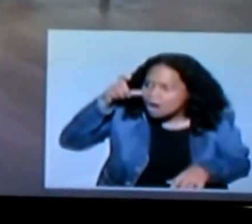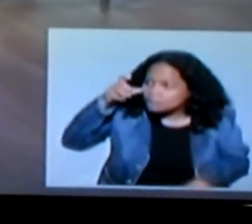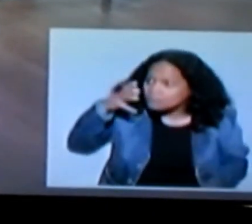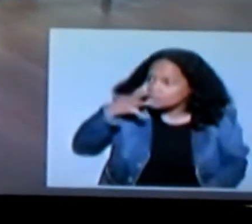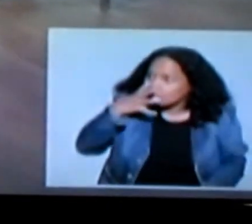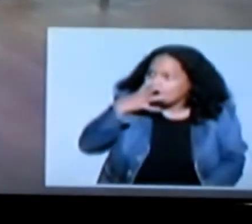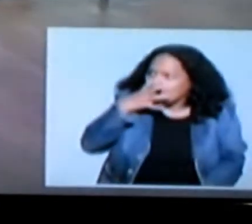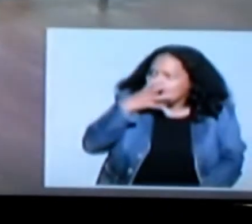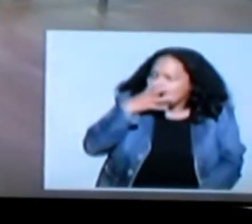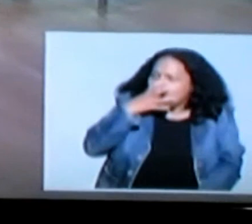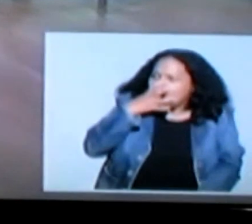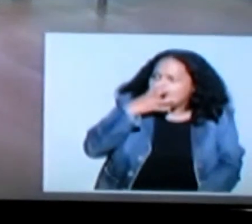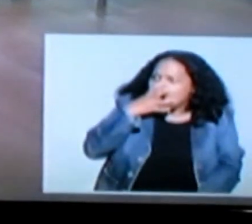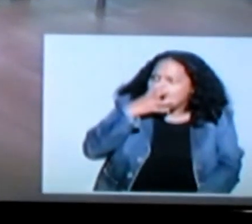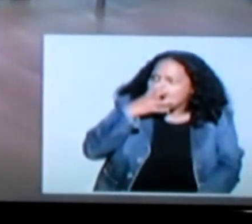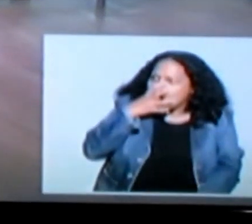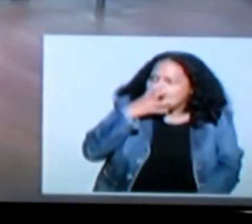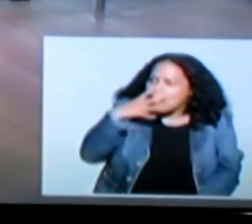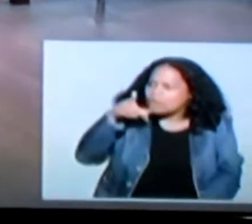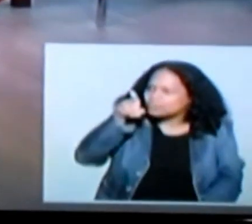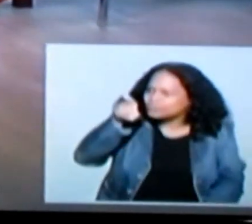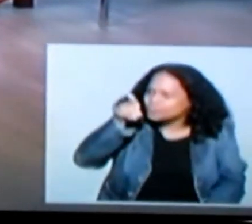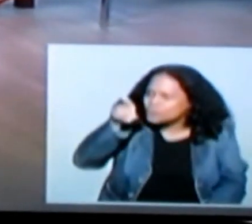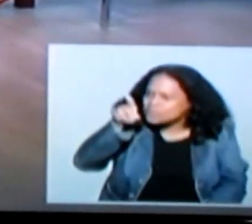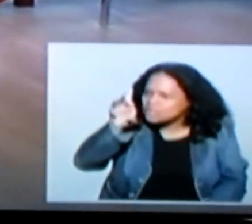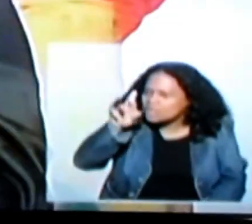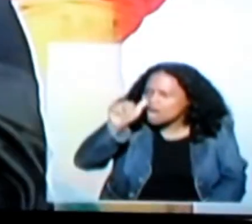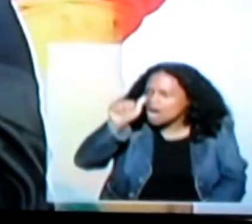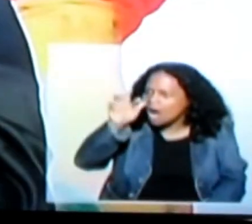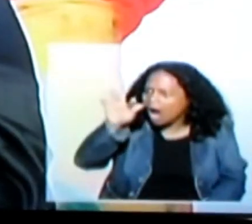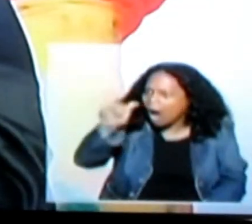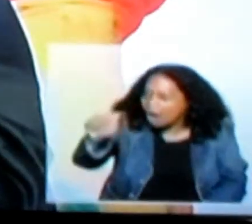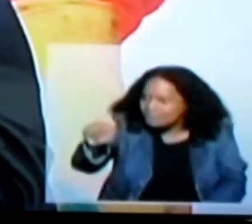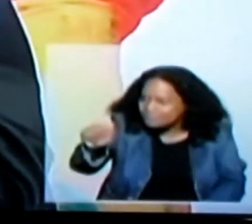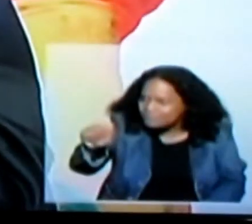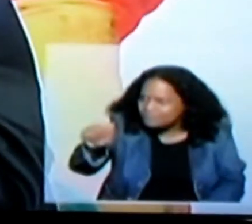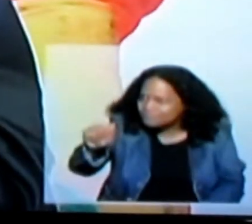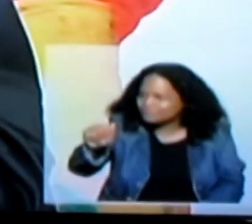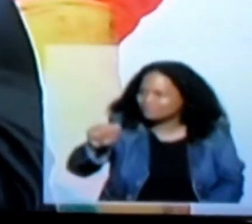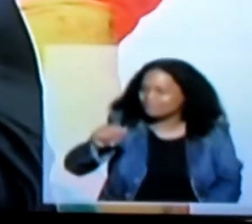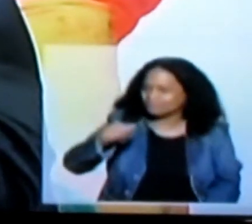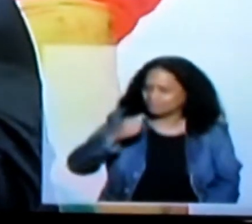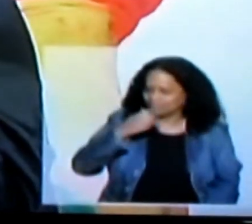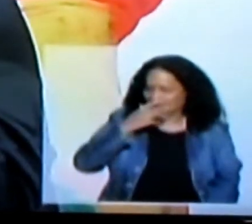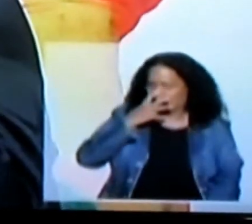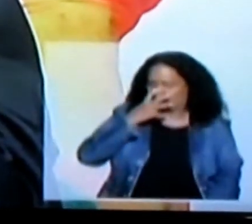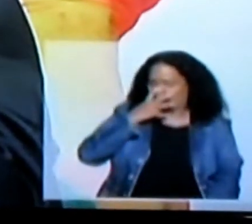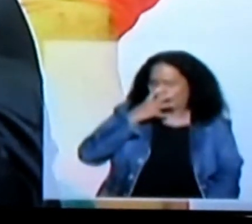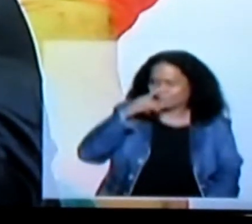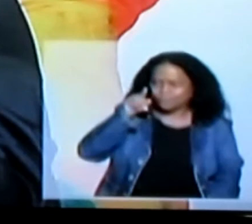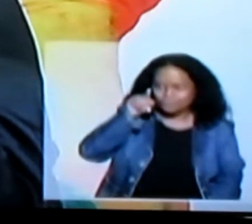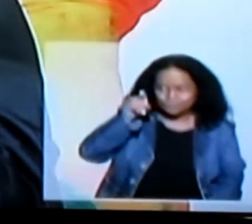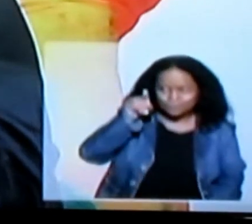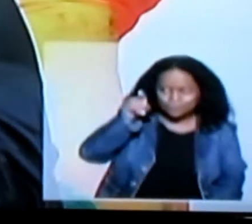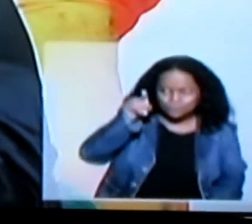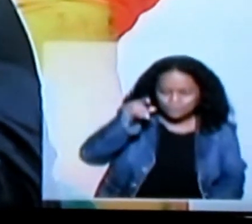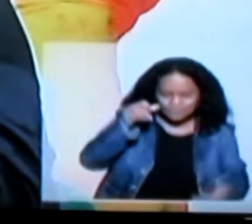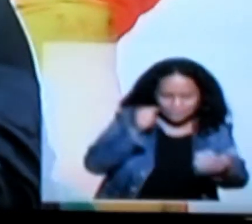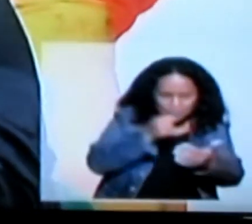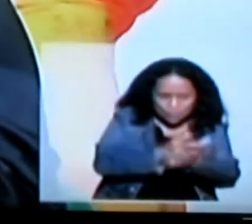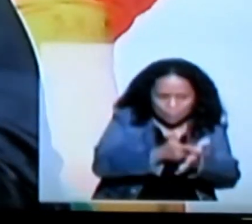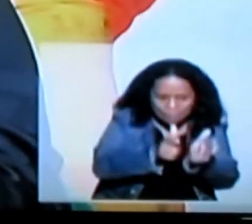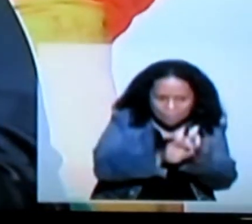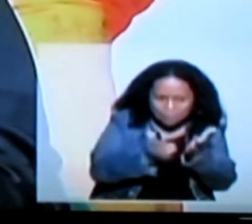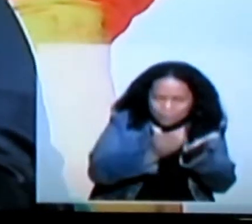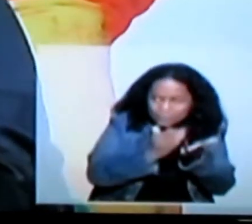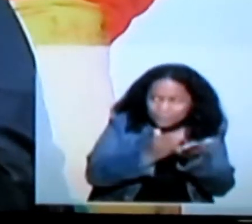eu estava muito espantada. Muito da cara. Você é a Rafa? Eu sou. A Rafa da menina que